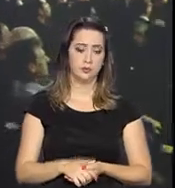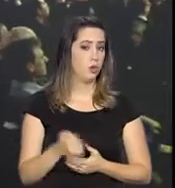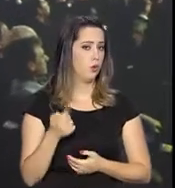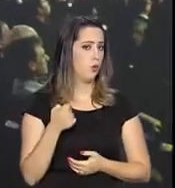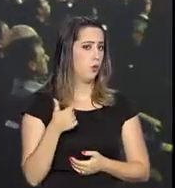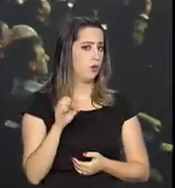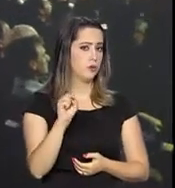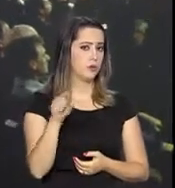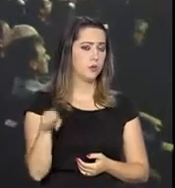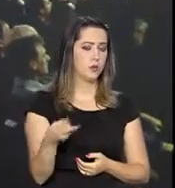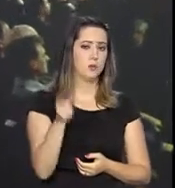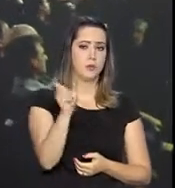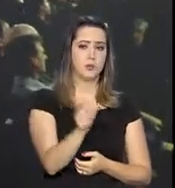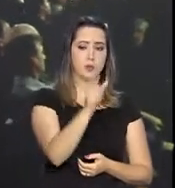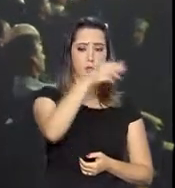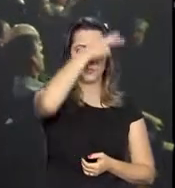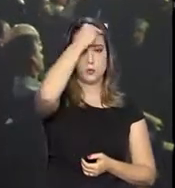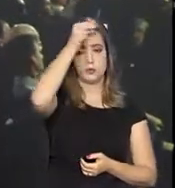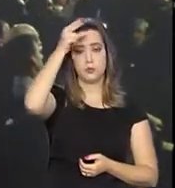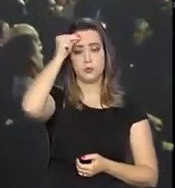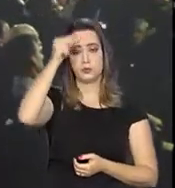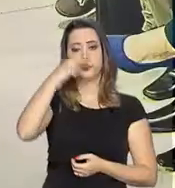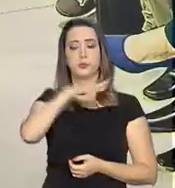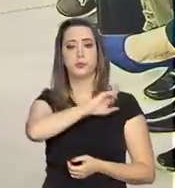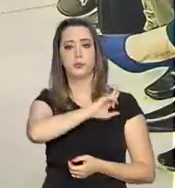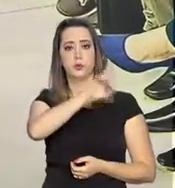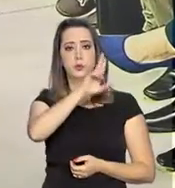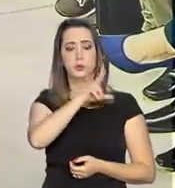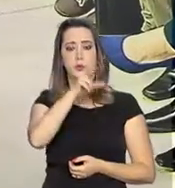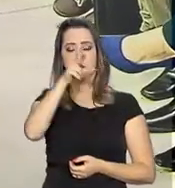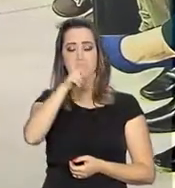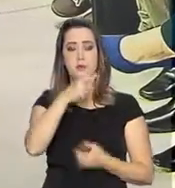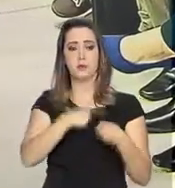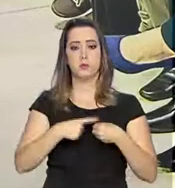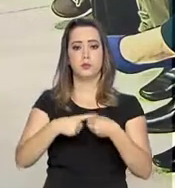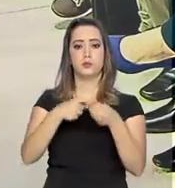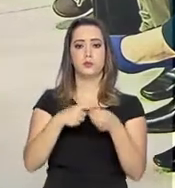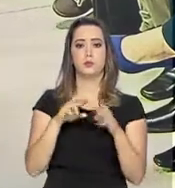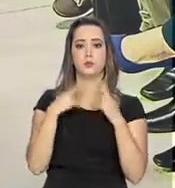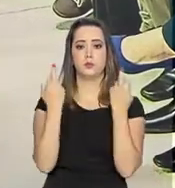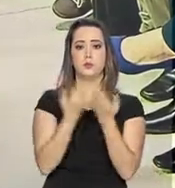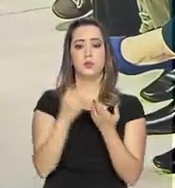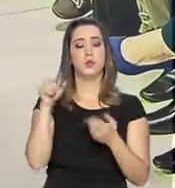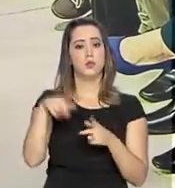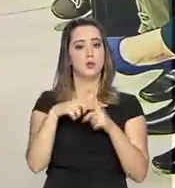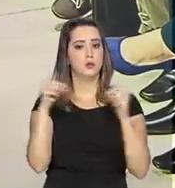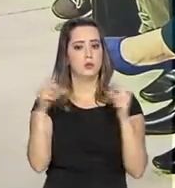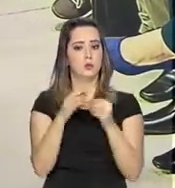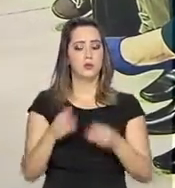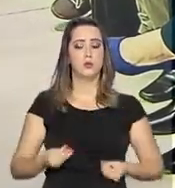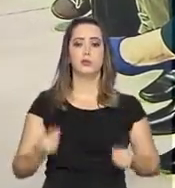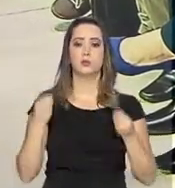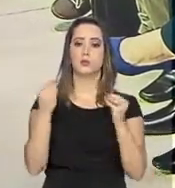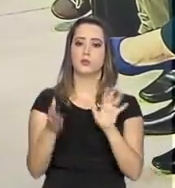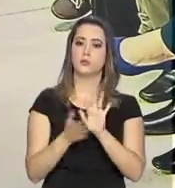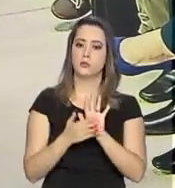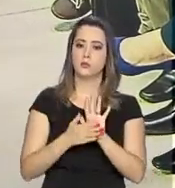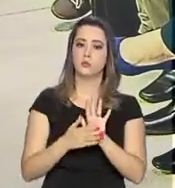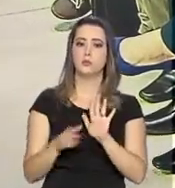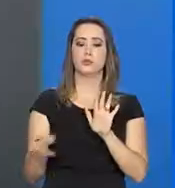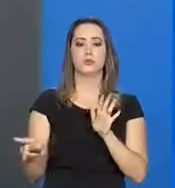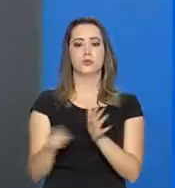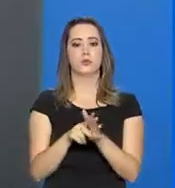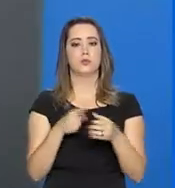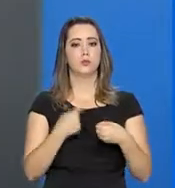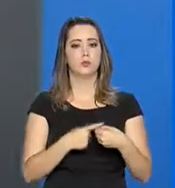Quase 8 mil prefeitos e representantes municipais estão reunidos na capital do país para trazer as demandas de suas